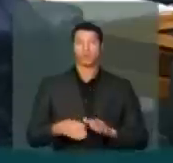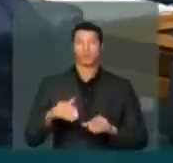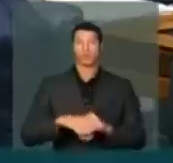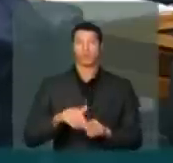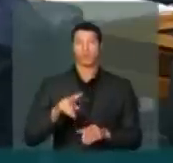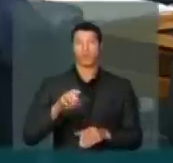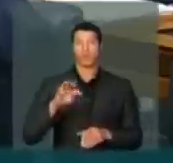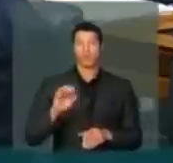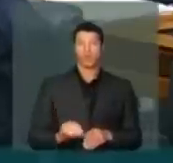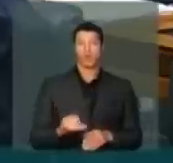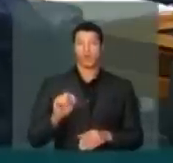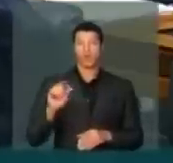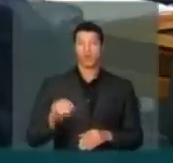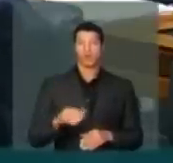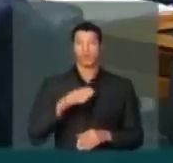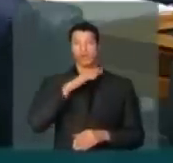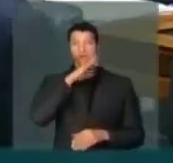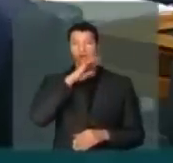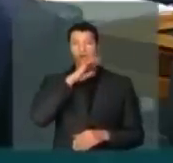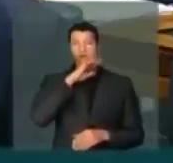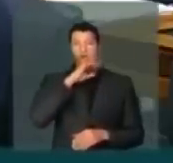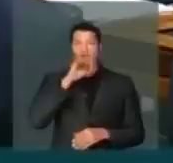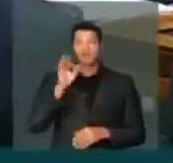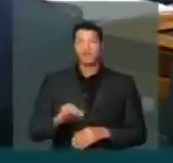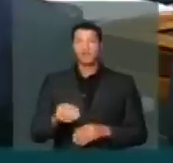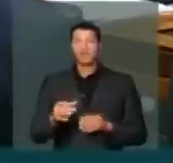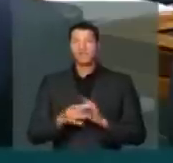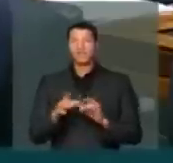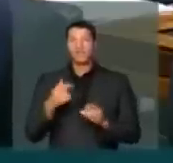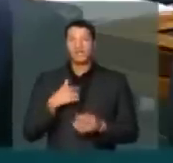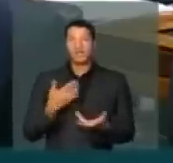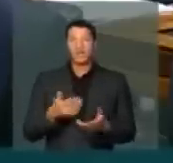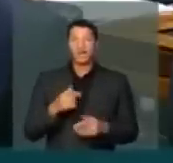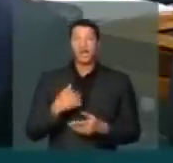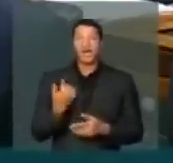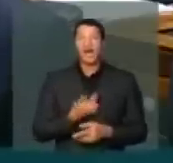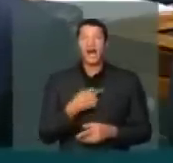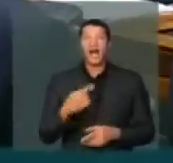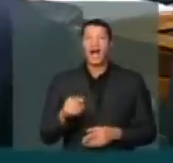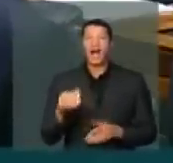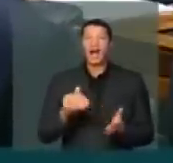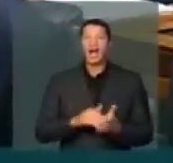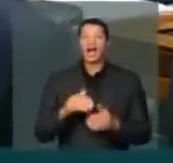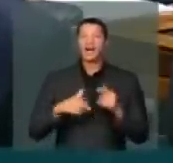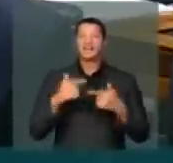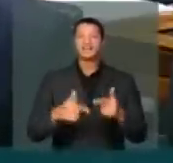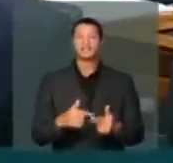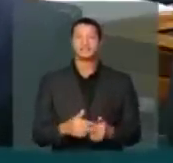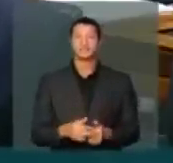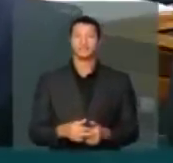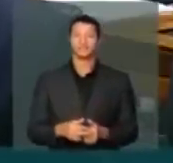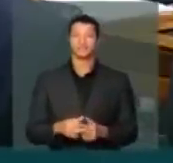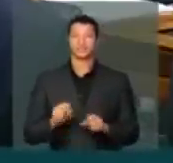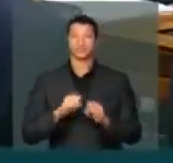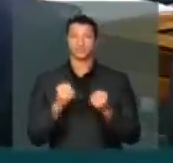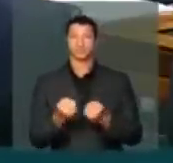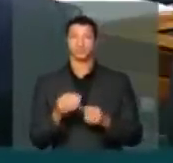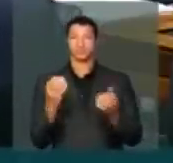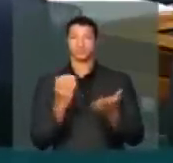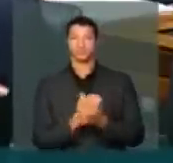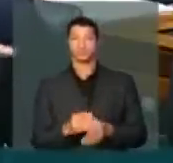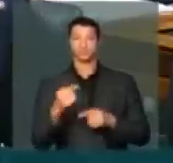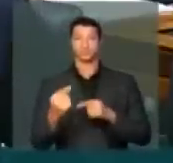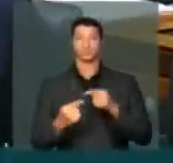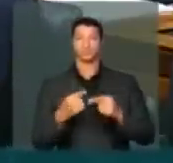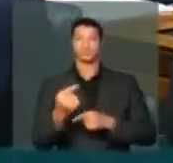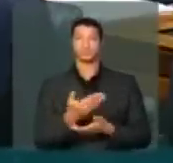veto rejeitado. Isso é muito ruim. O certo, me permita, presidente, é nós irmos às últimas consequências, examinar um por um,